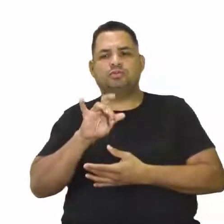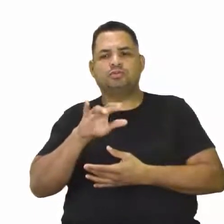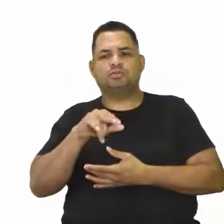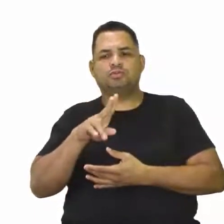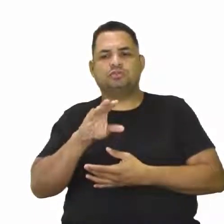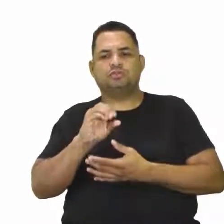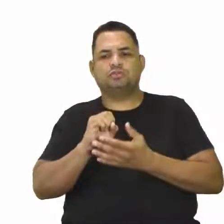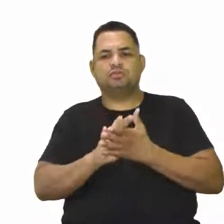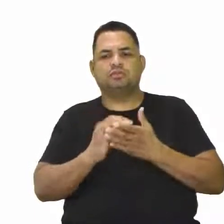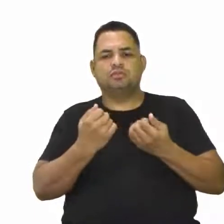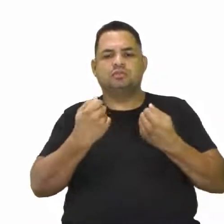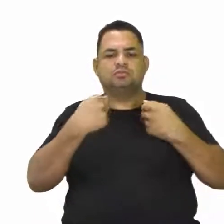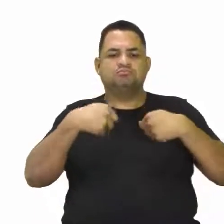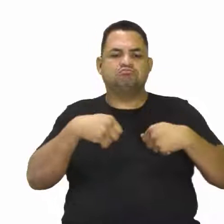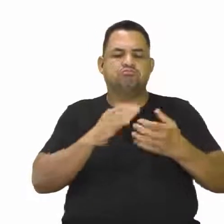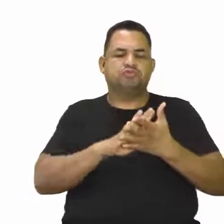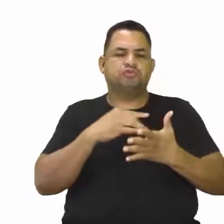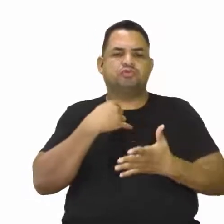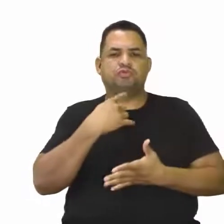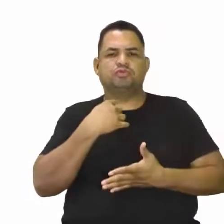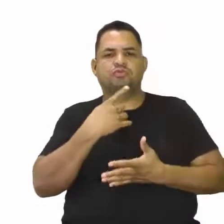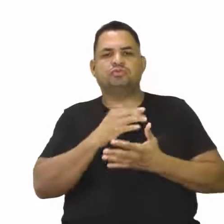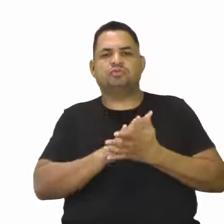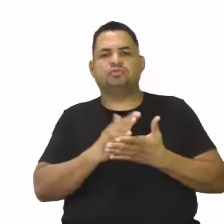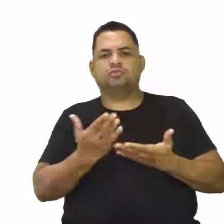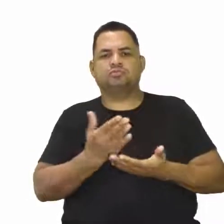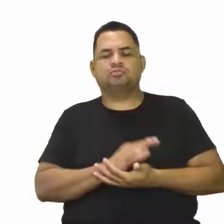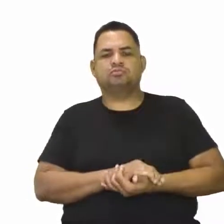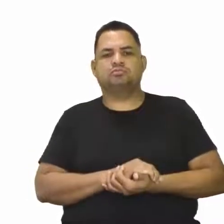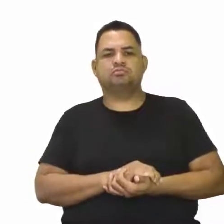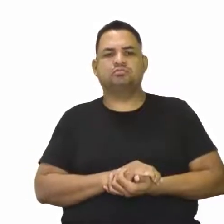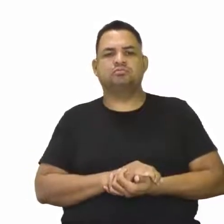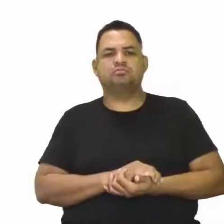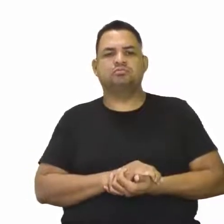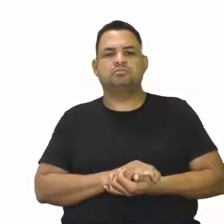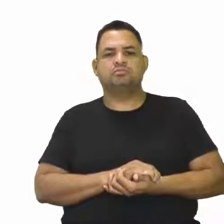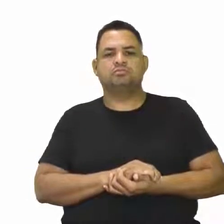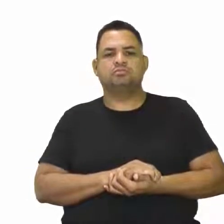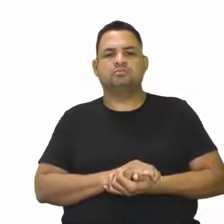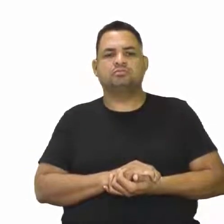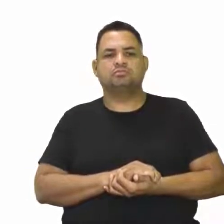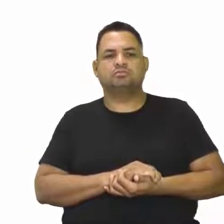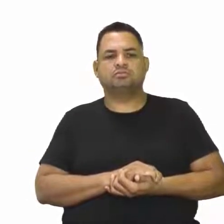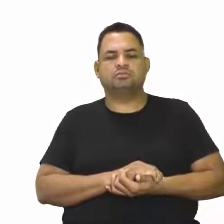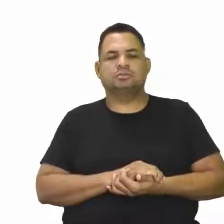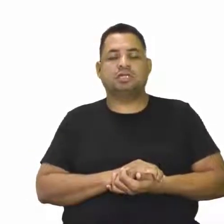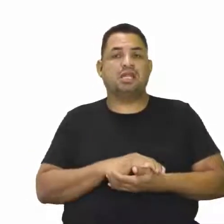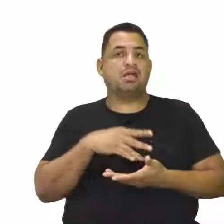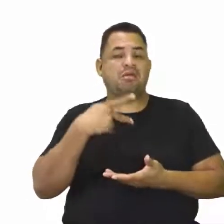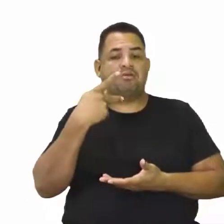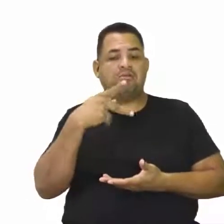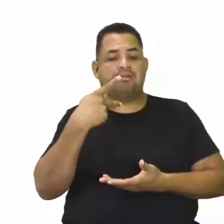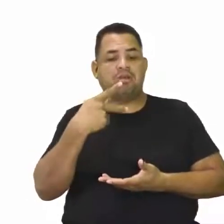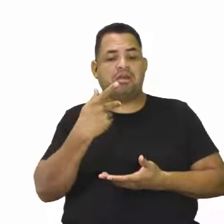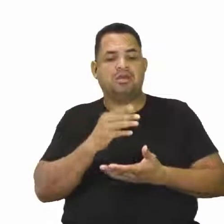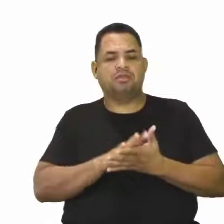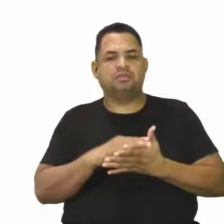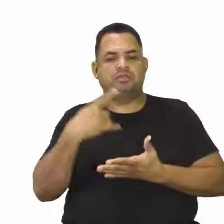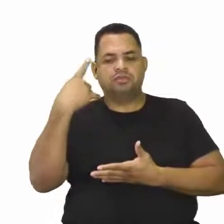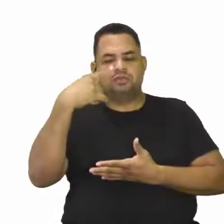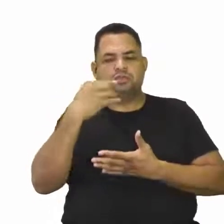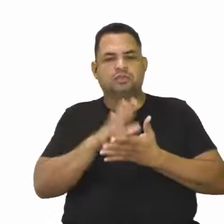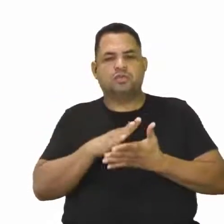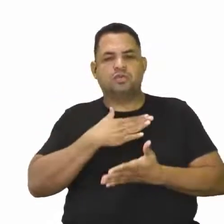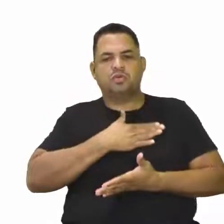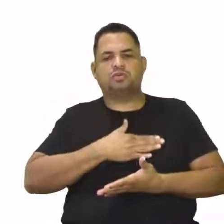das possibilidades, é o modo das dúvidas e das incertezas. E é o modo que os falantes de língua espanhola mais gostam de